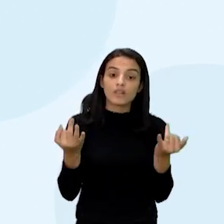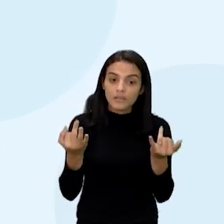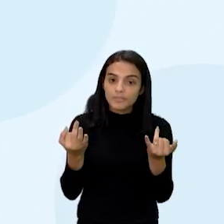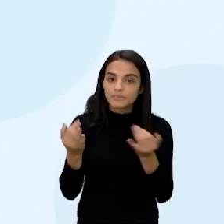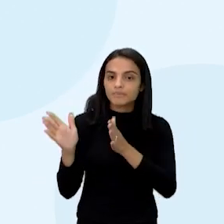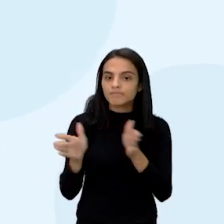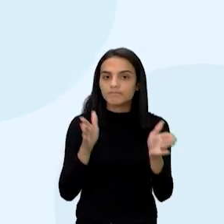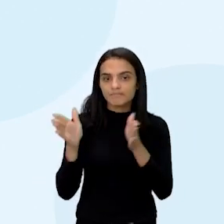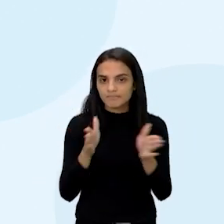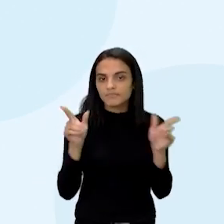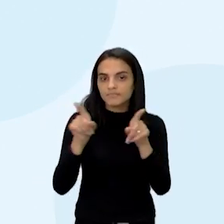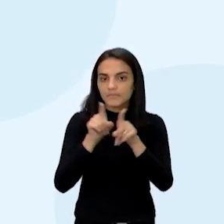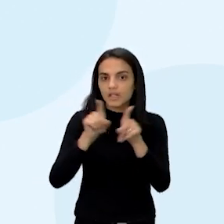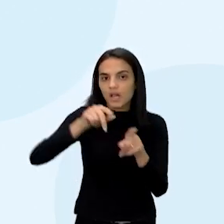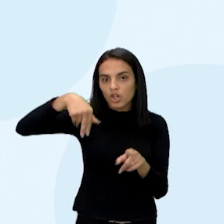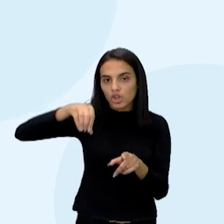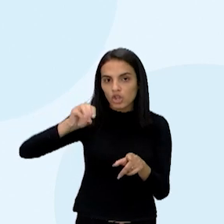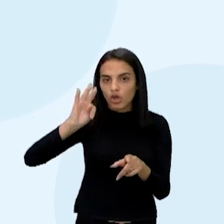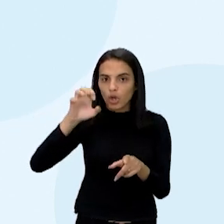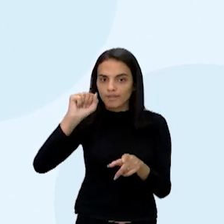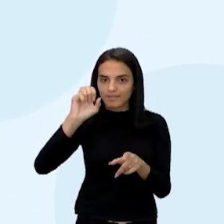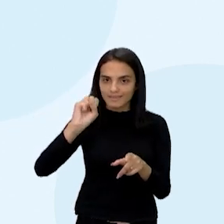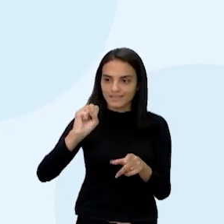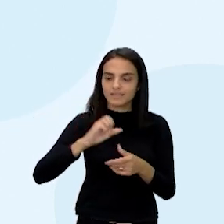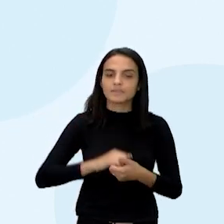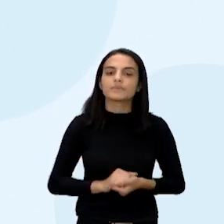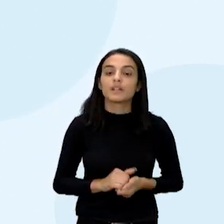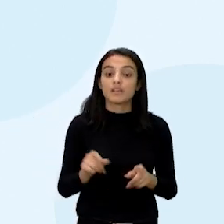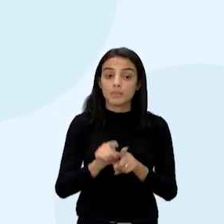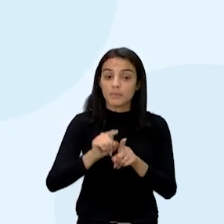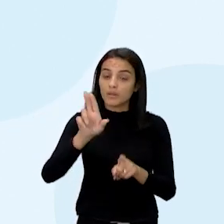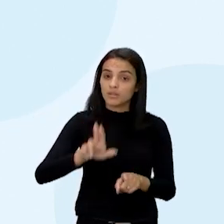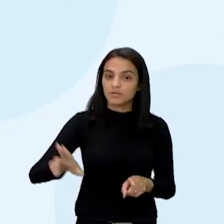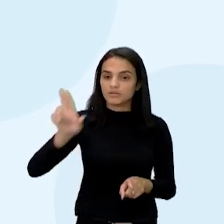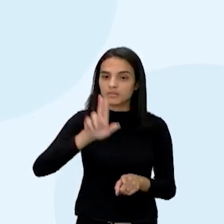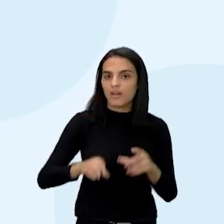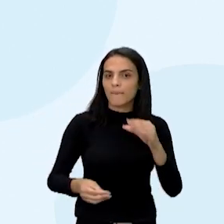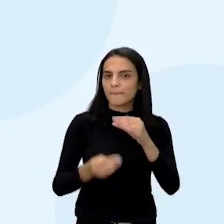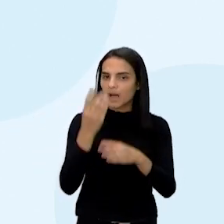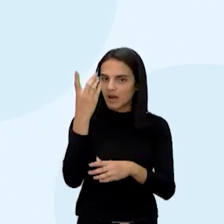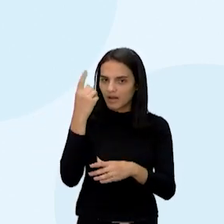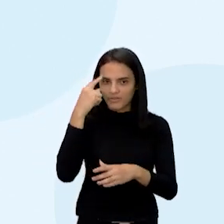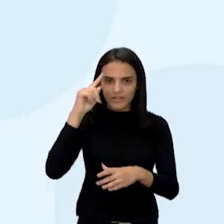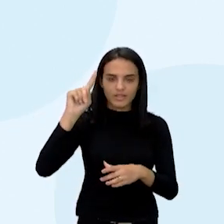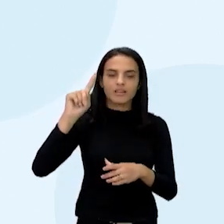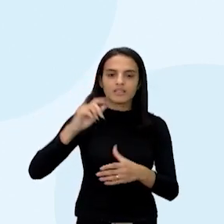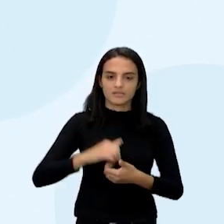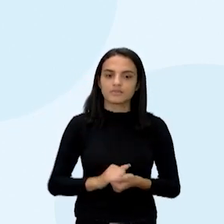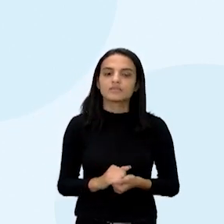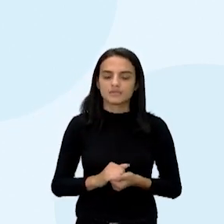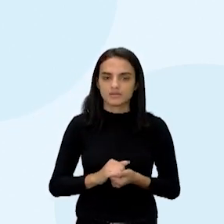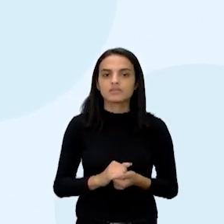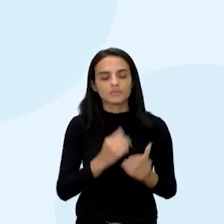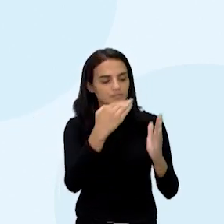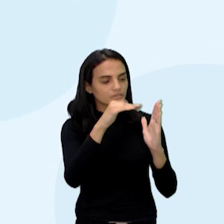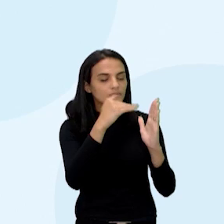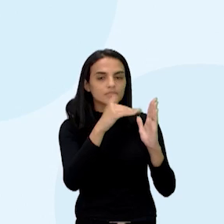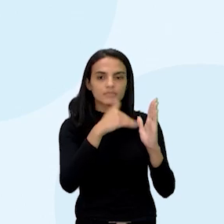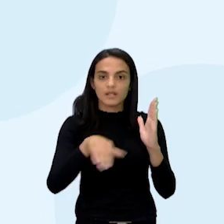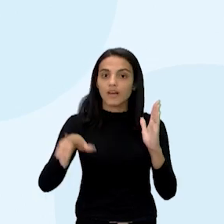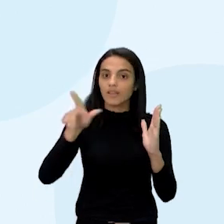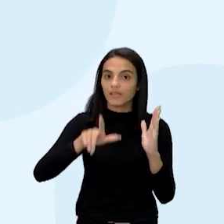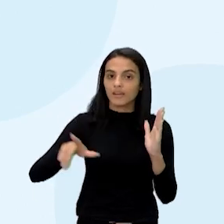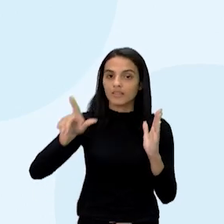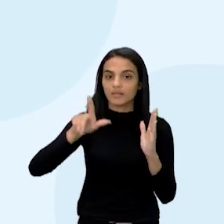produções e notas do estudante. A gente pode utilizar alguns inventários que estão descritos na